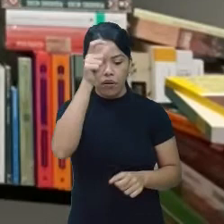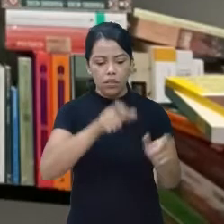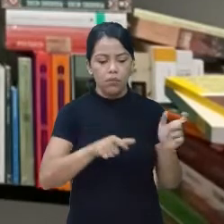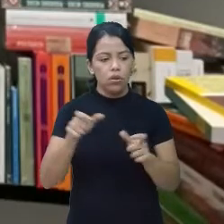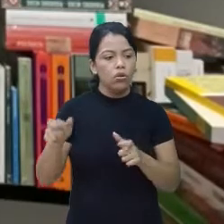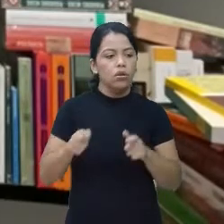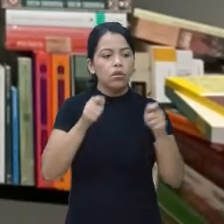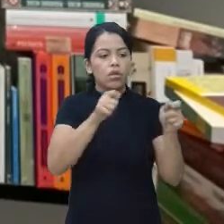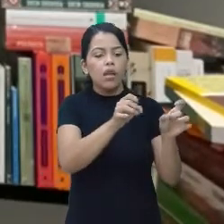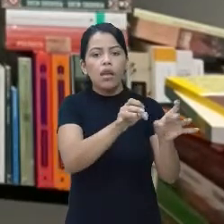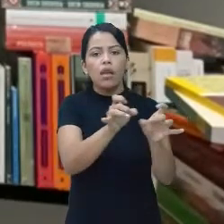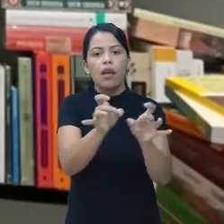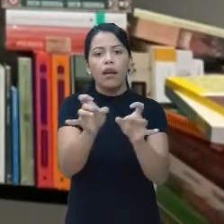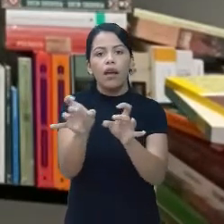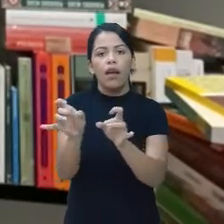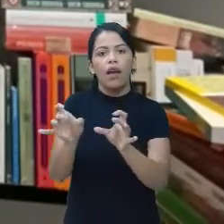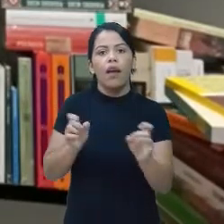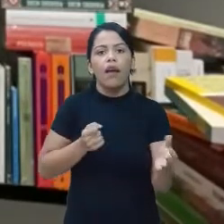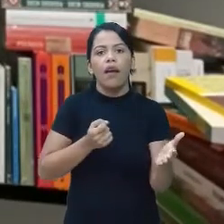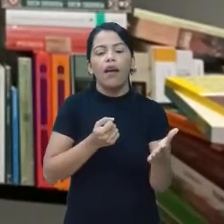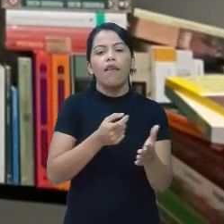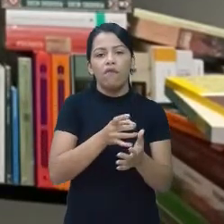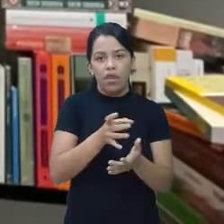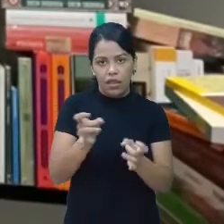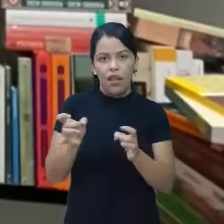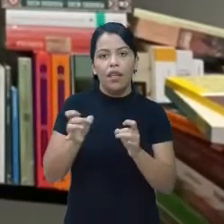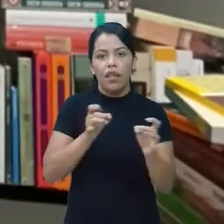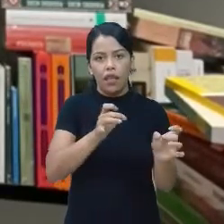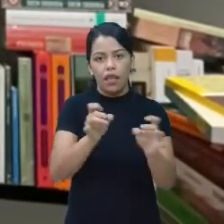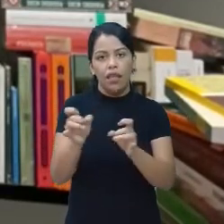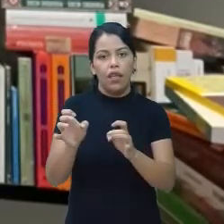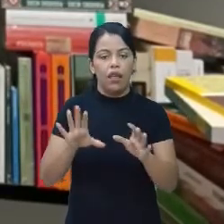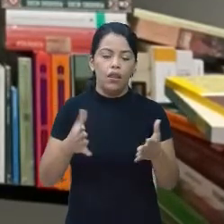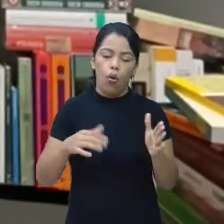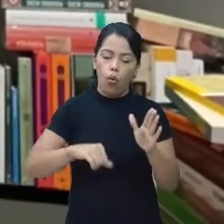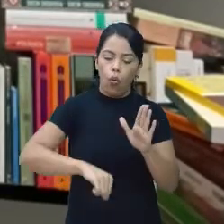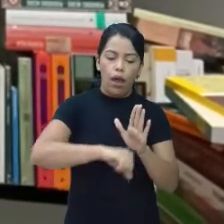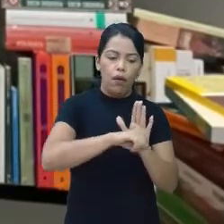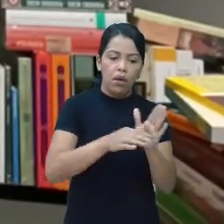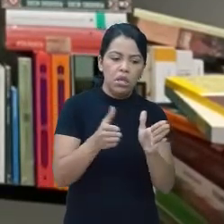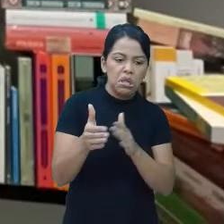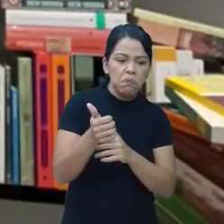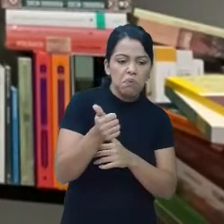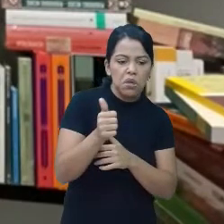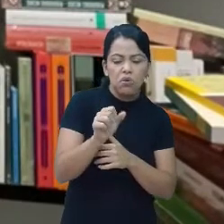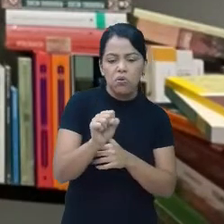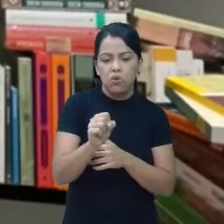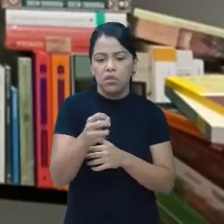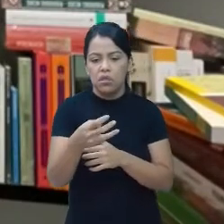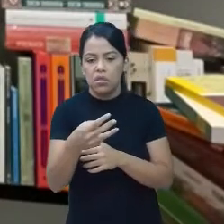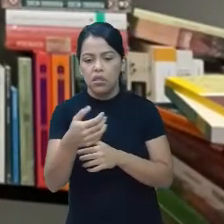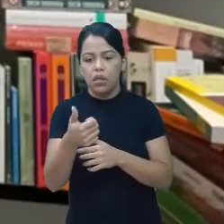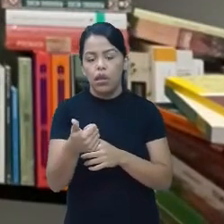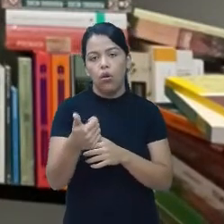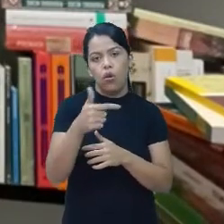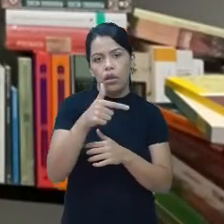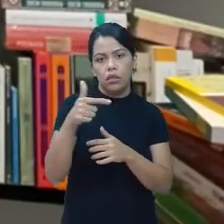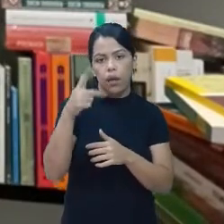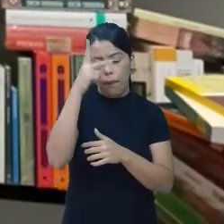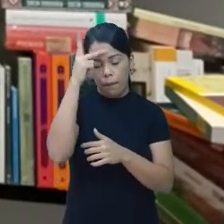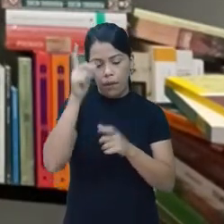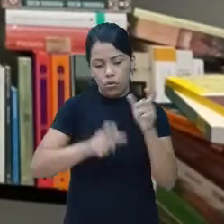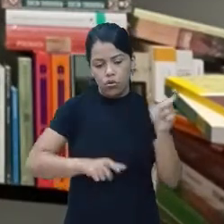Quando chega depois no período da ilegalidade, a partir ali de 1831, essas pessoas eram trazidas para